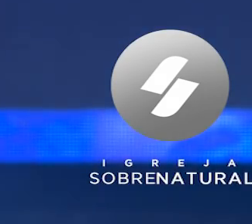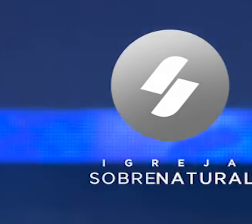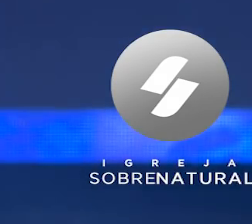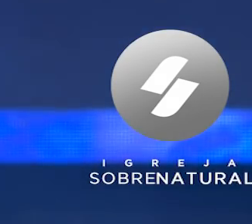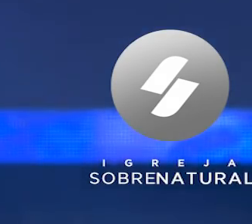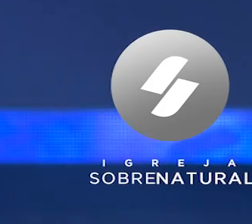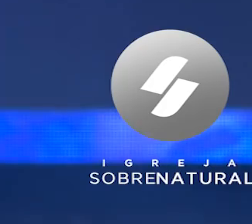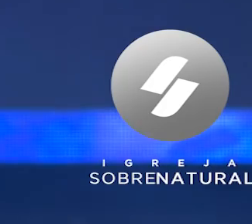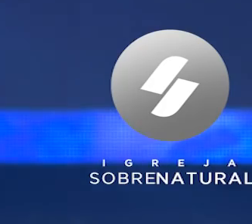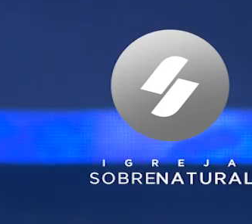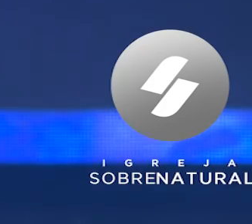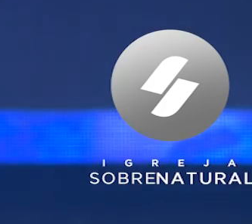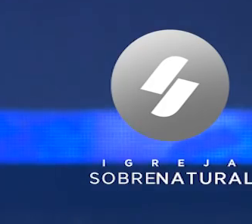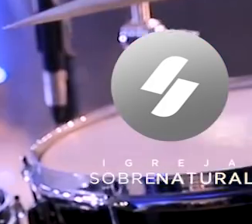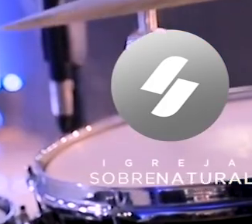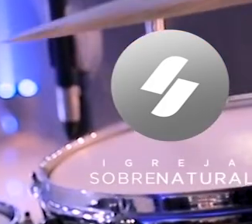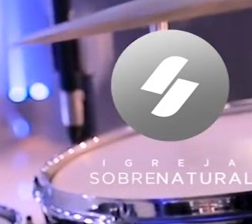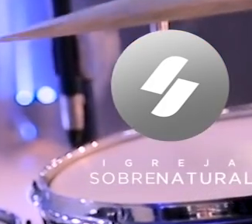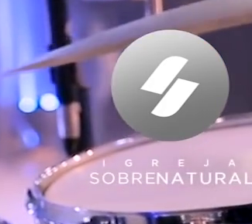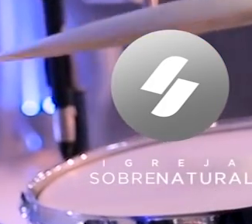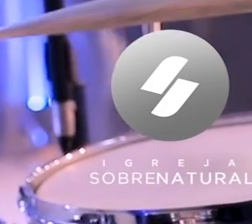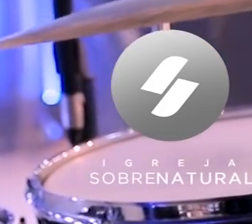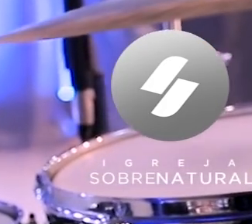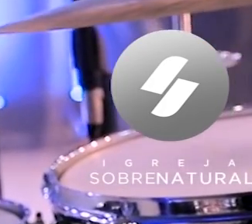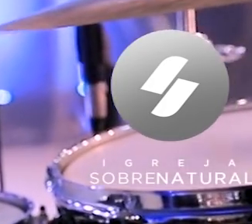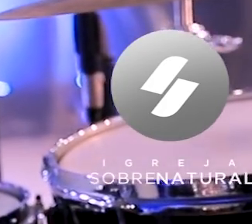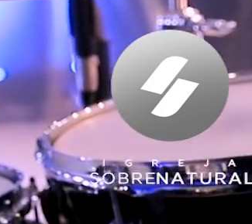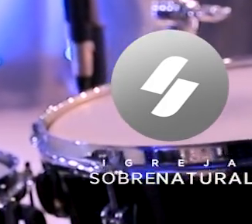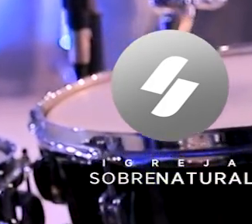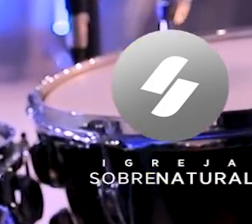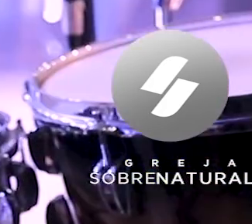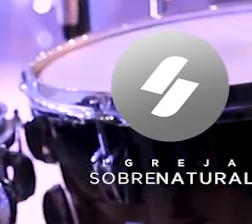tu e agora